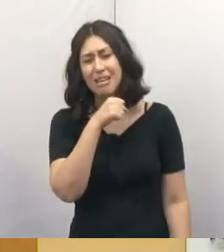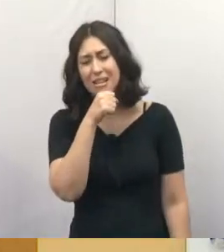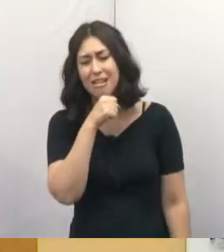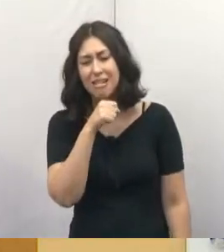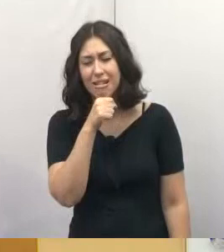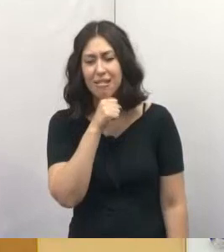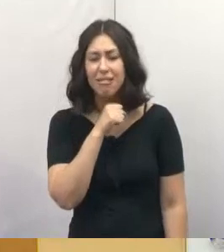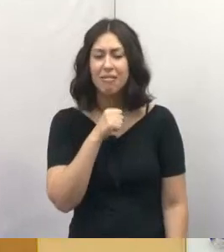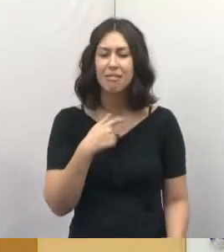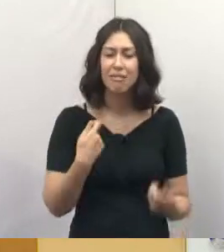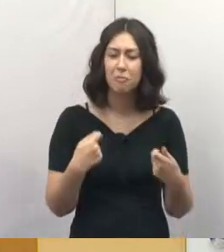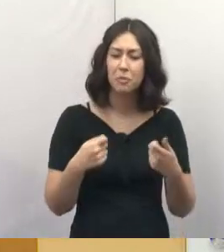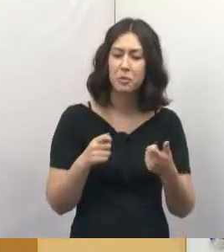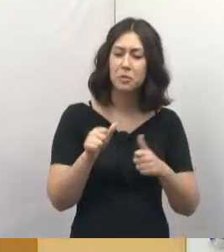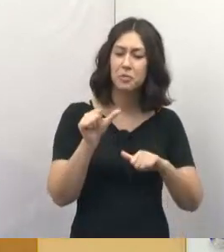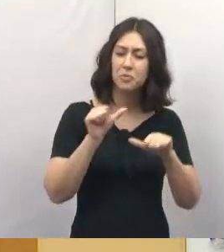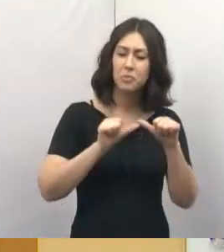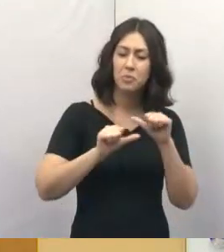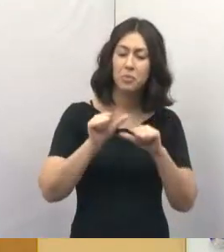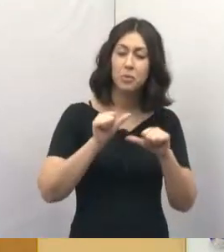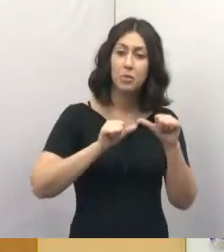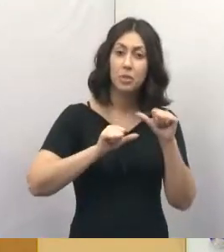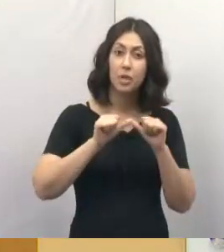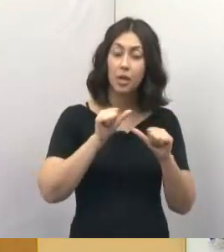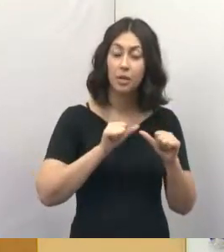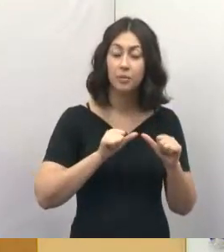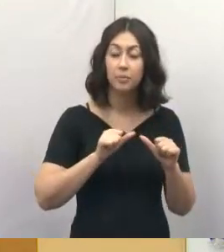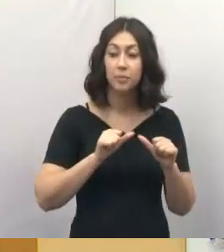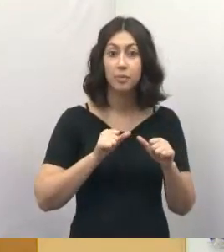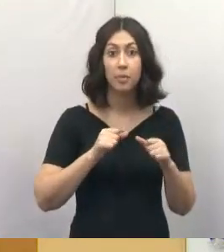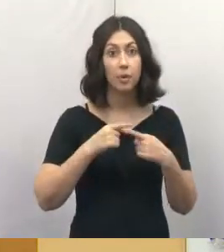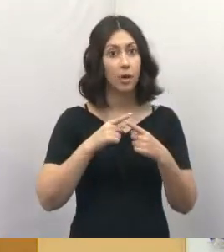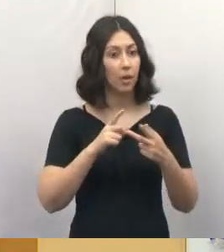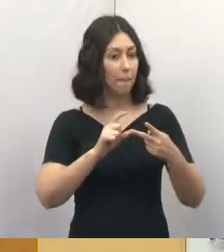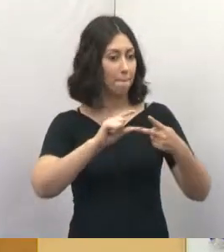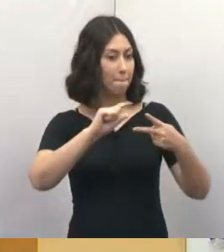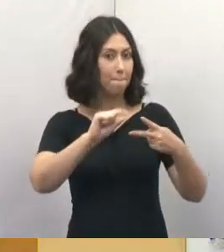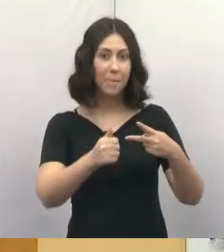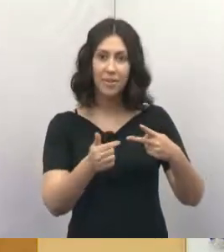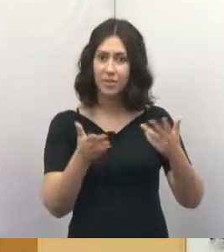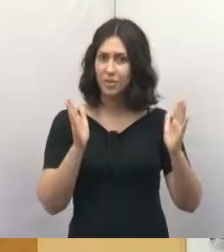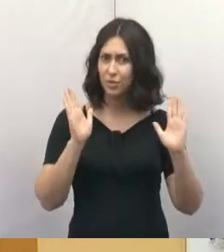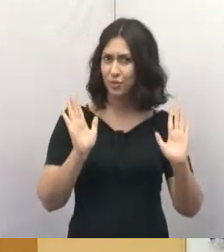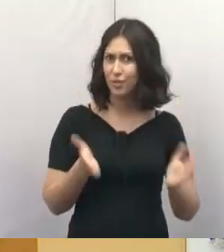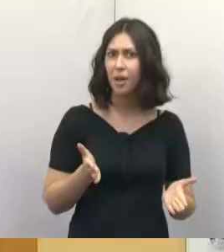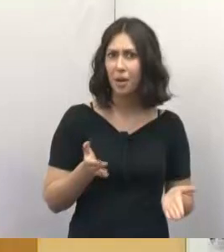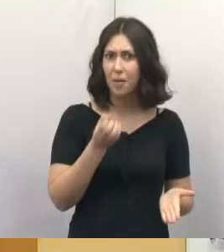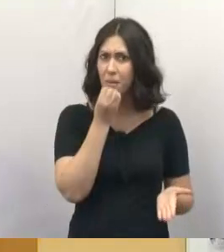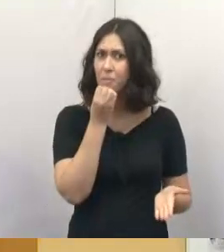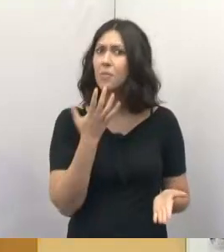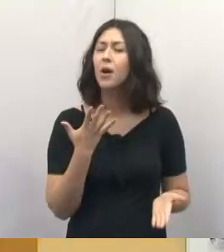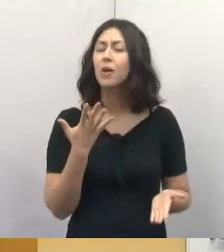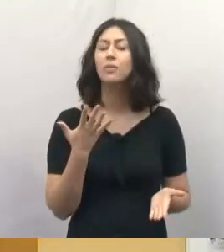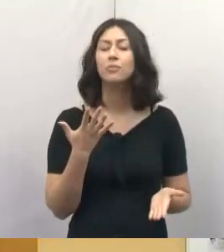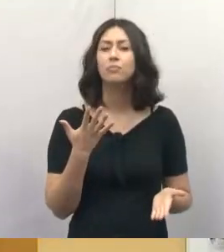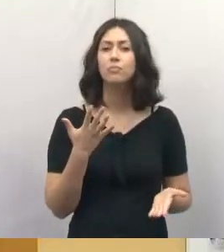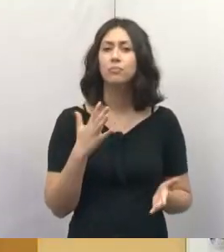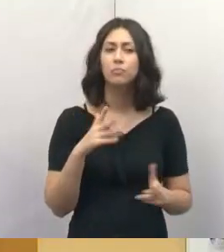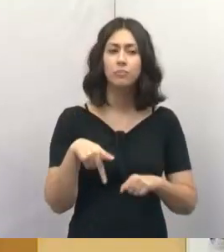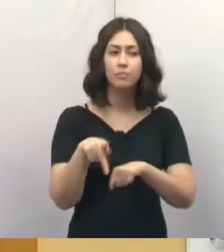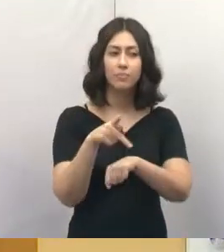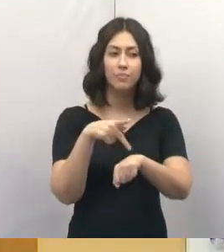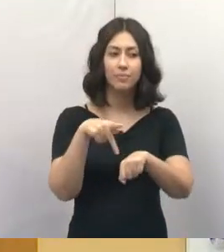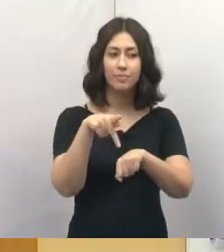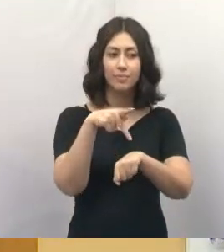que a administração pública às vezes não acompanha, e o PIX já é uma realidade, não é? Em todo o nosso país.